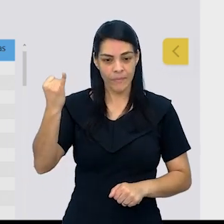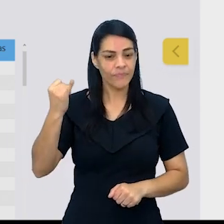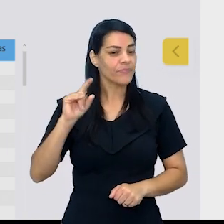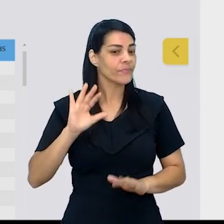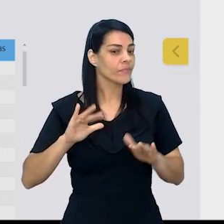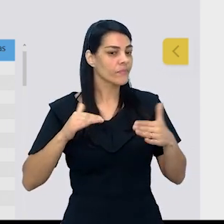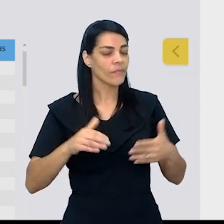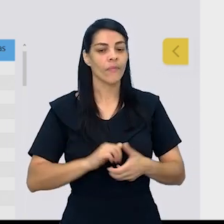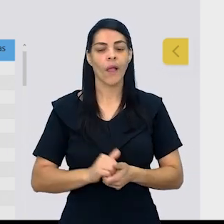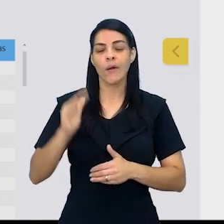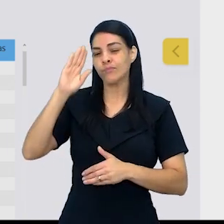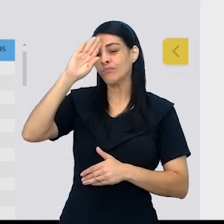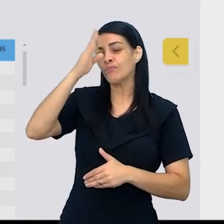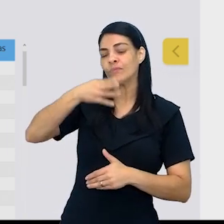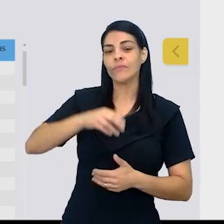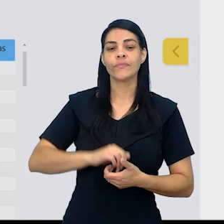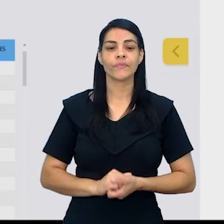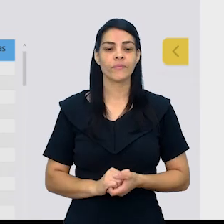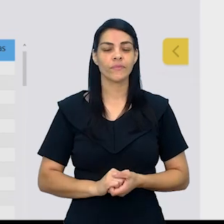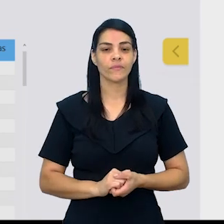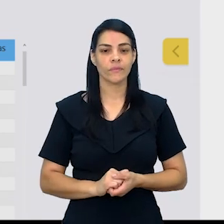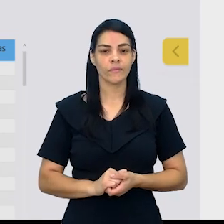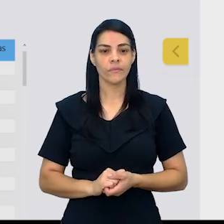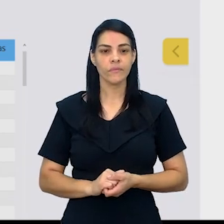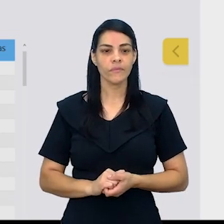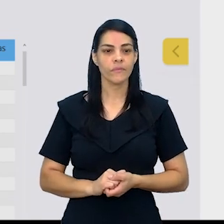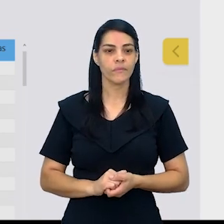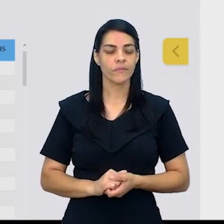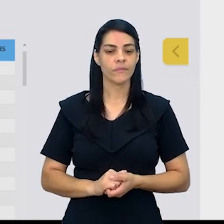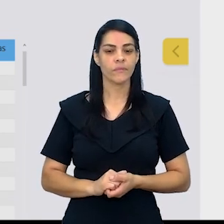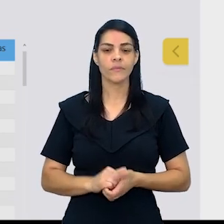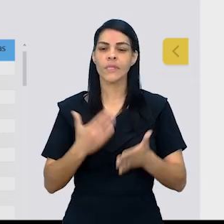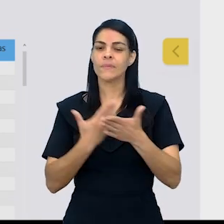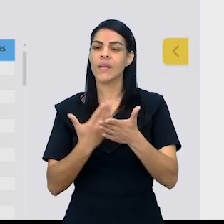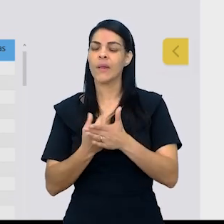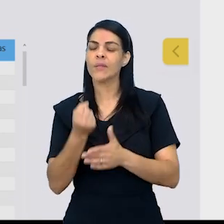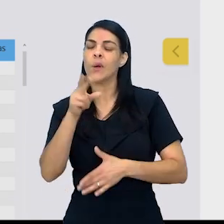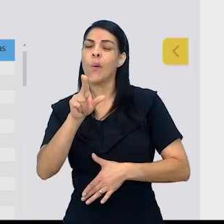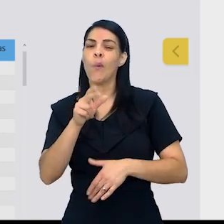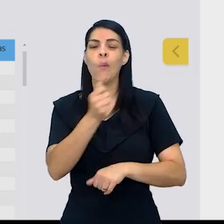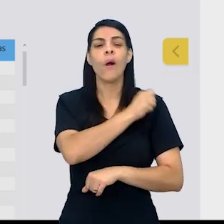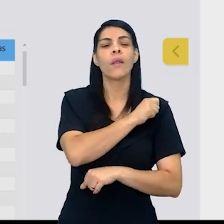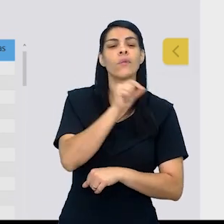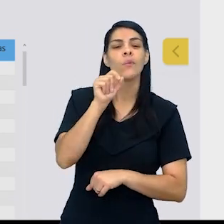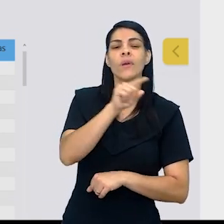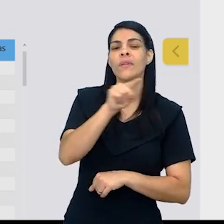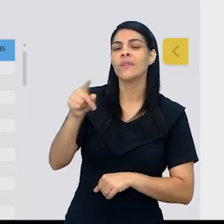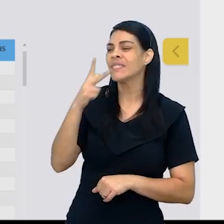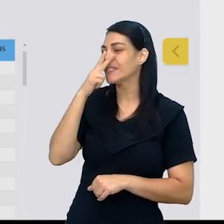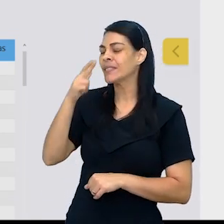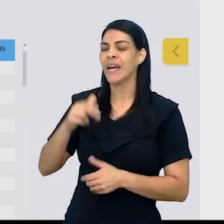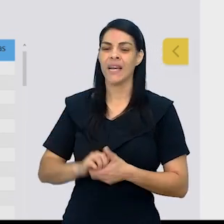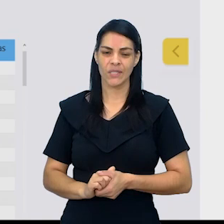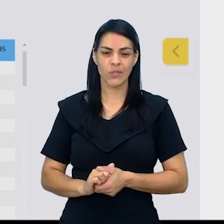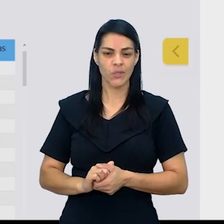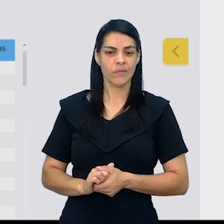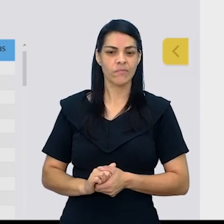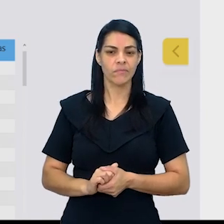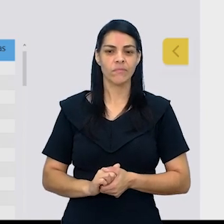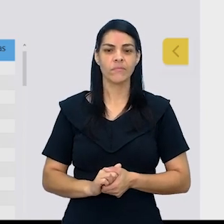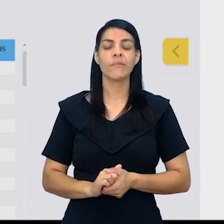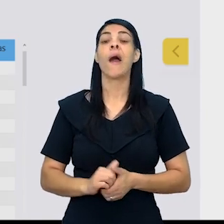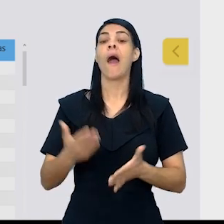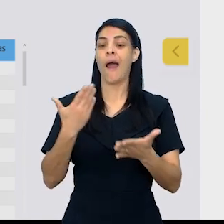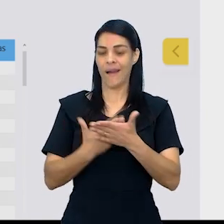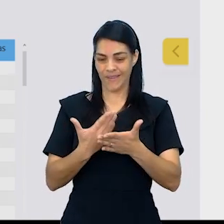eu vou direto para aulas ou para alunos que que você acha professor que será que eles falam aí no chat vou para a aula